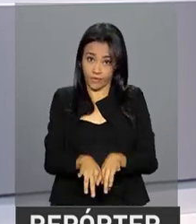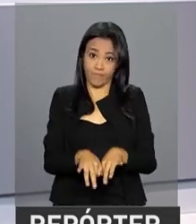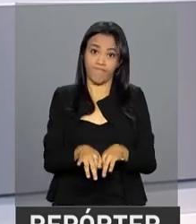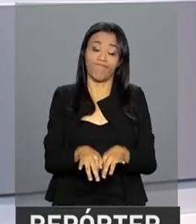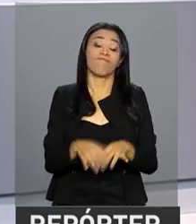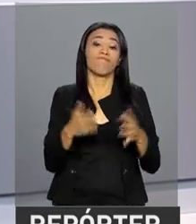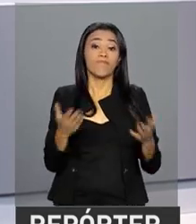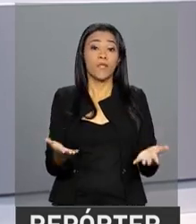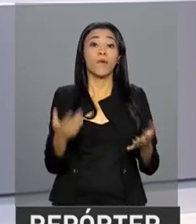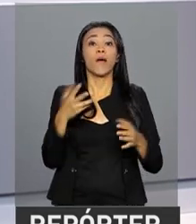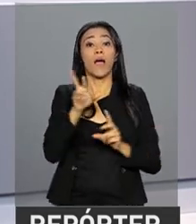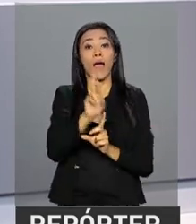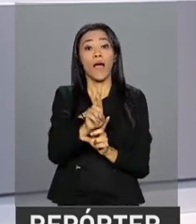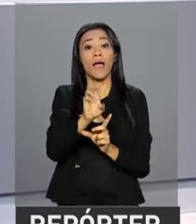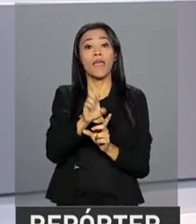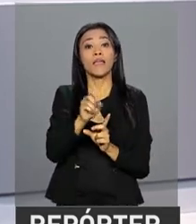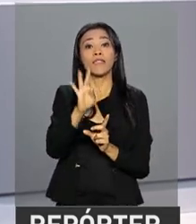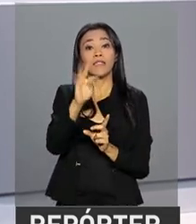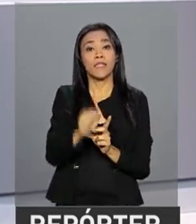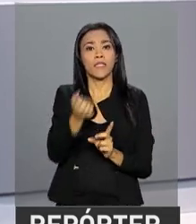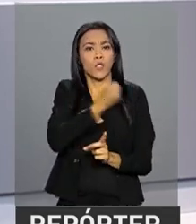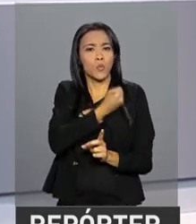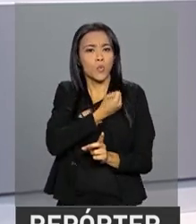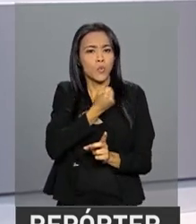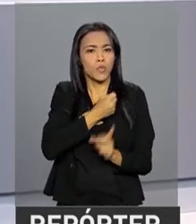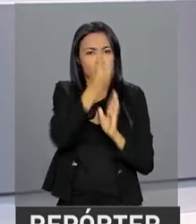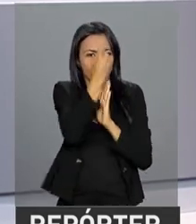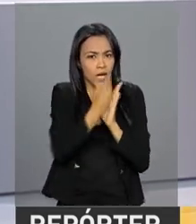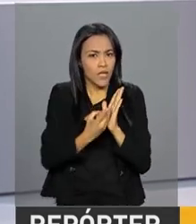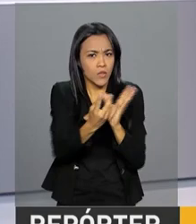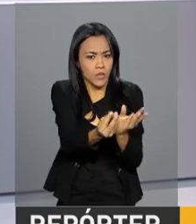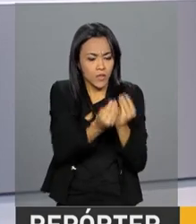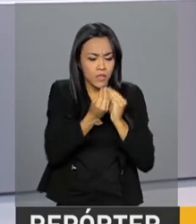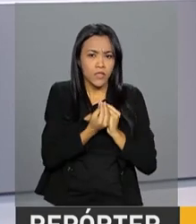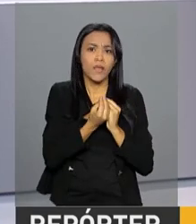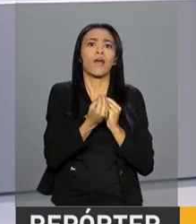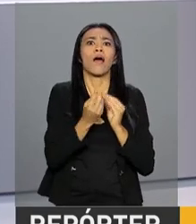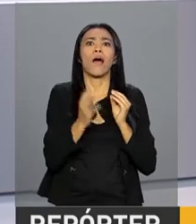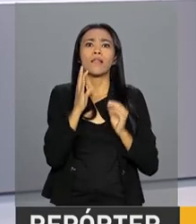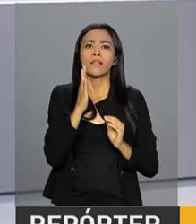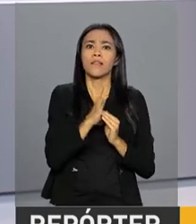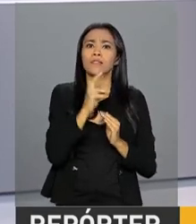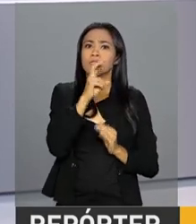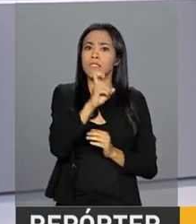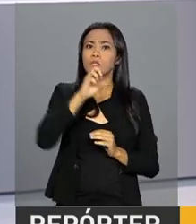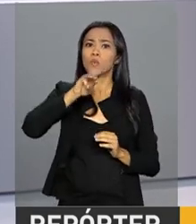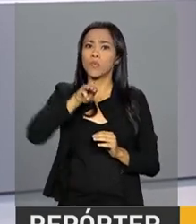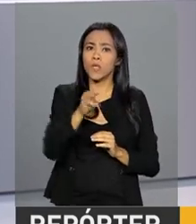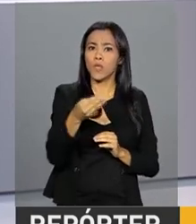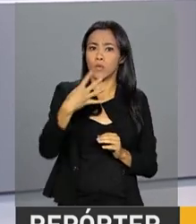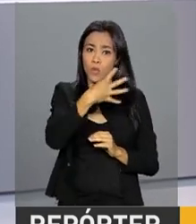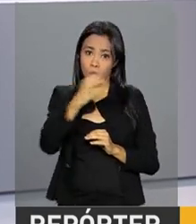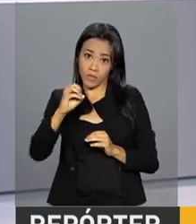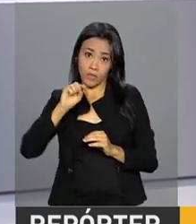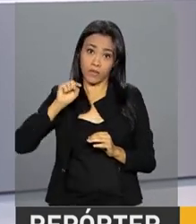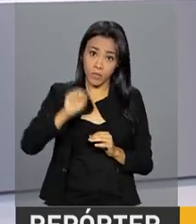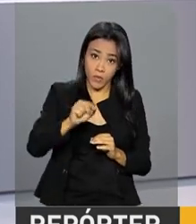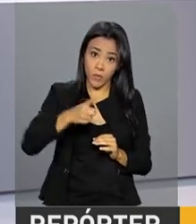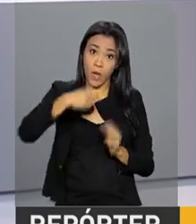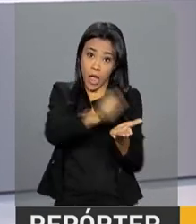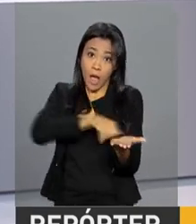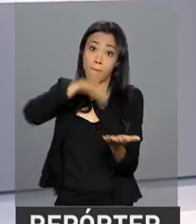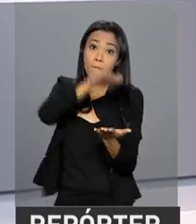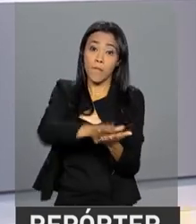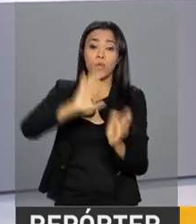previsão da receita federal é de que o número de declarações chega cinco milhões e quatrocentos mil a multa